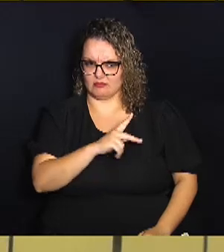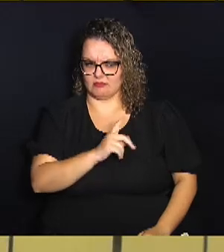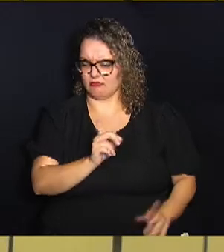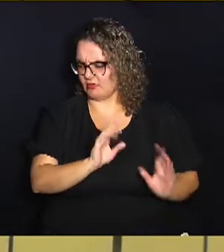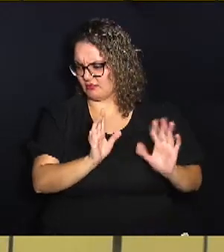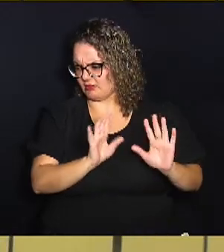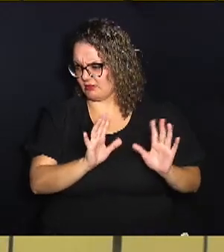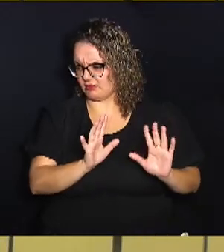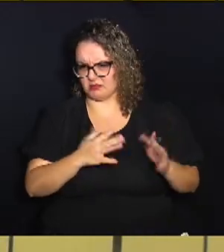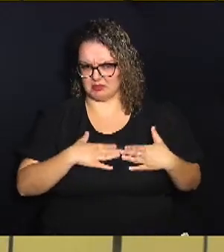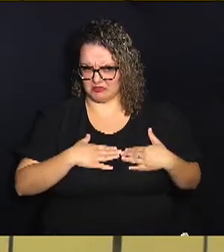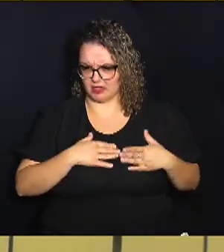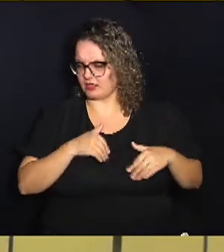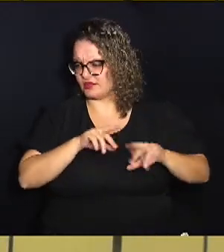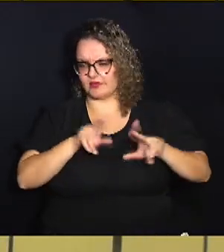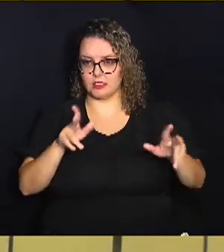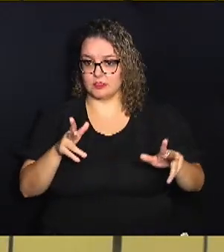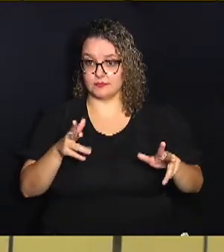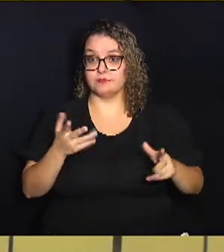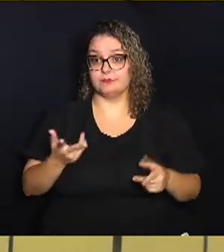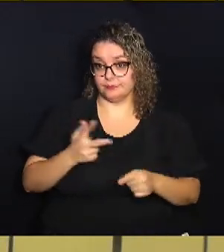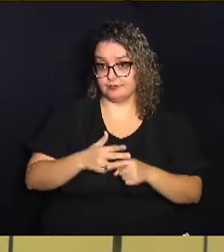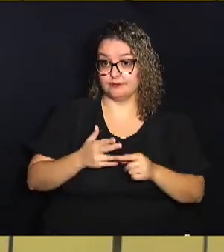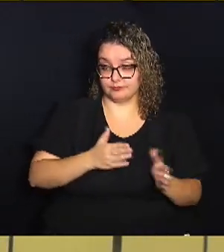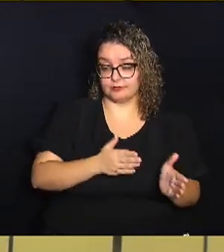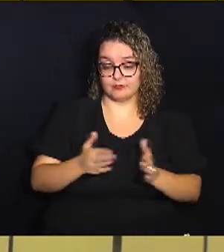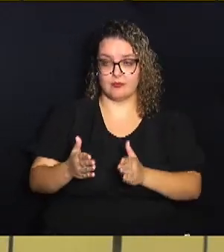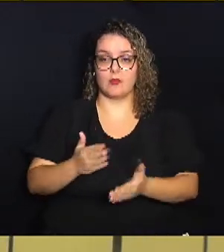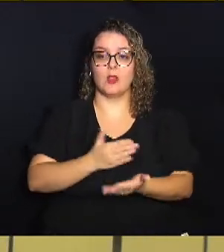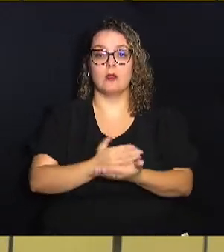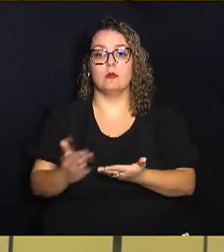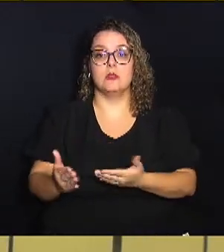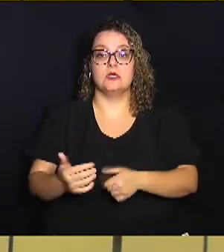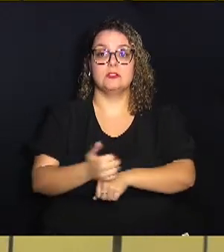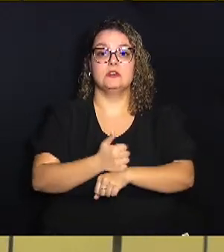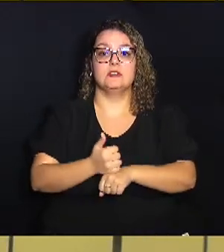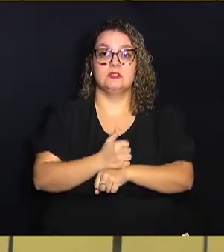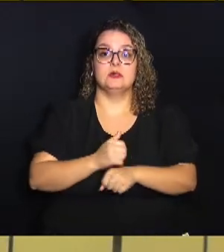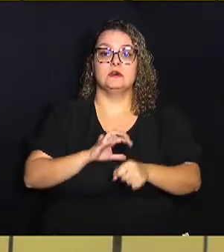colocando esse recorte do início da carreira profissional dentro da pandemia, eles já se